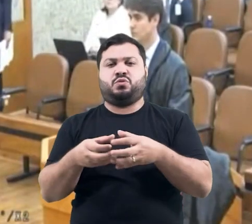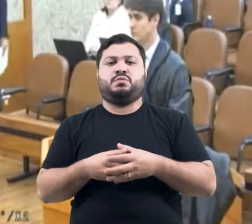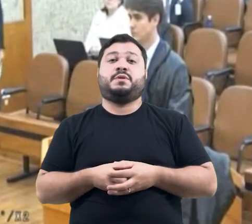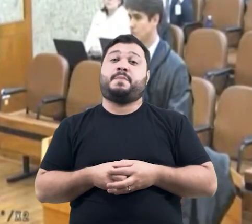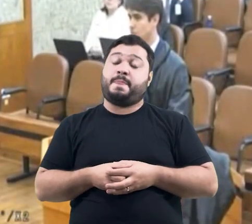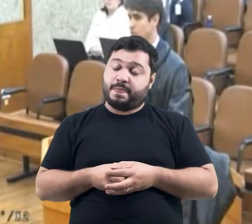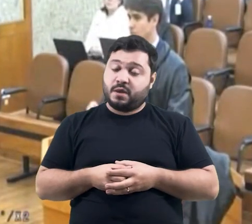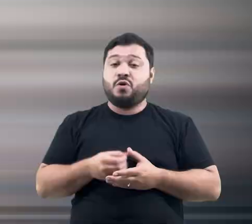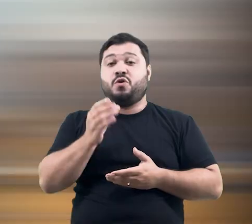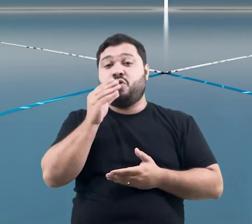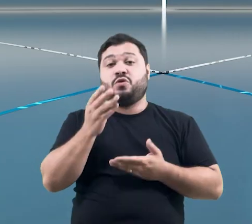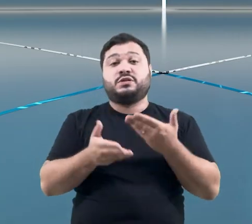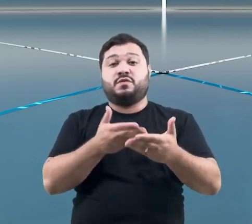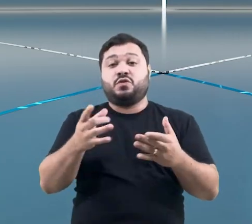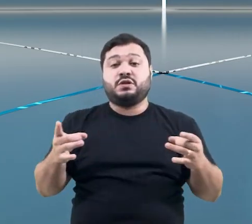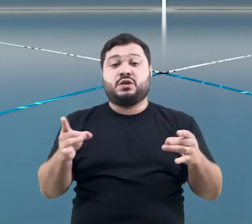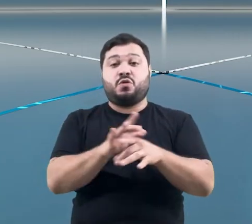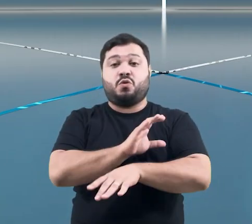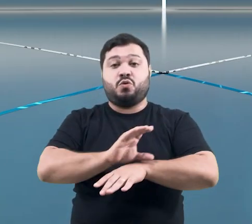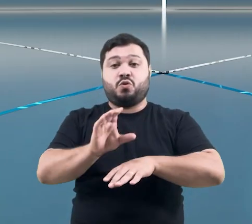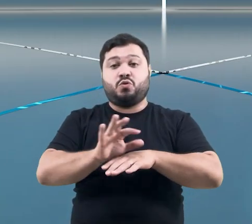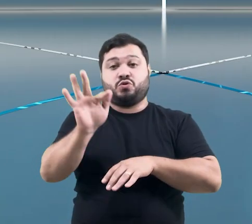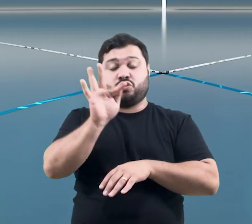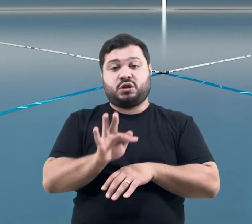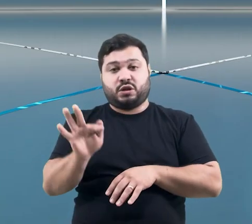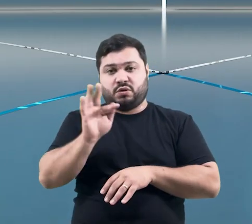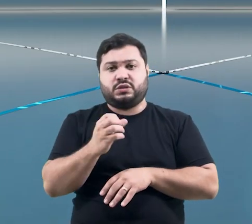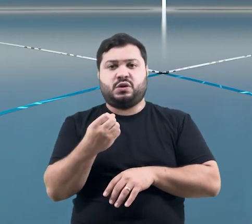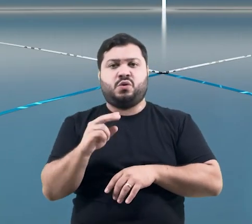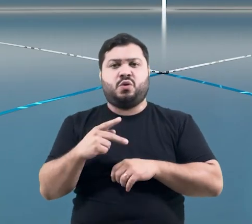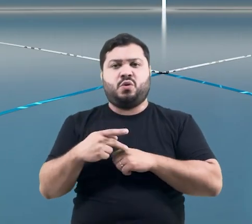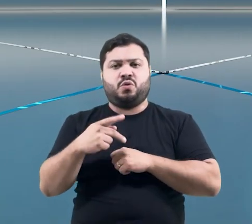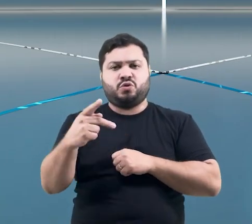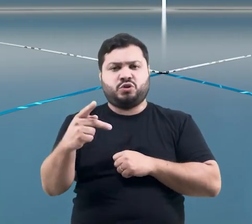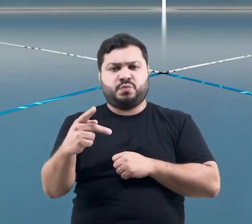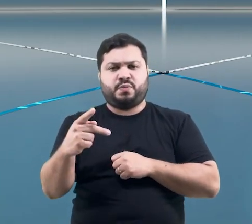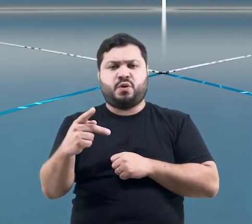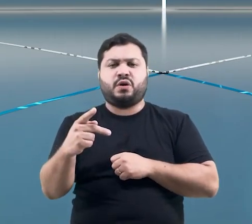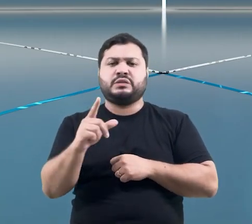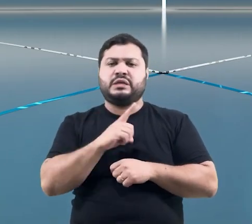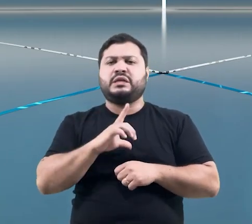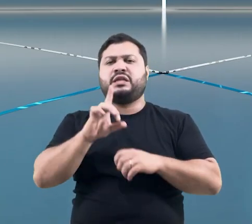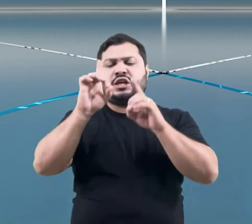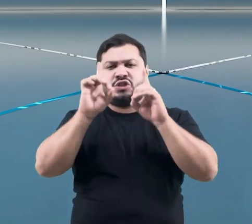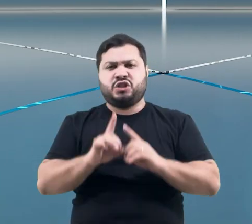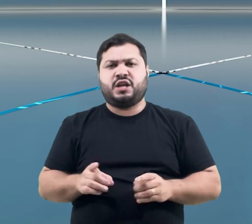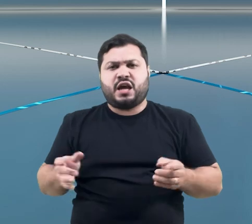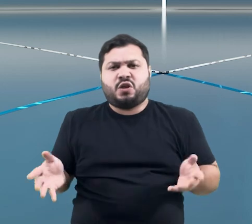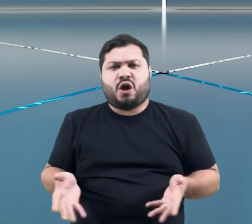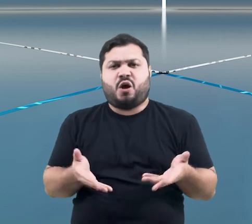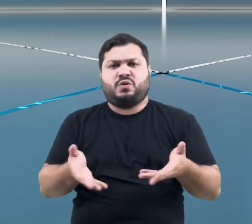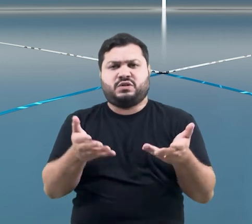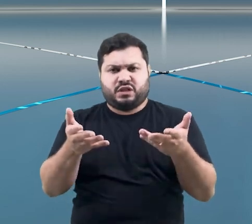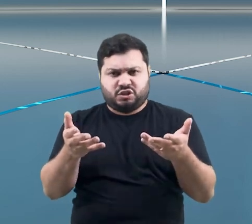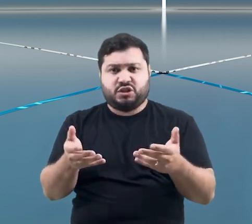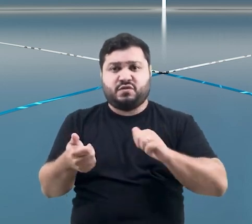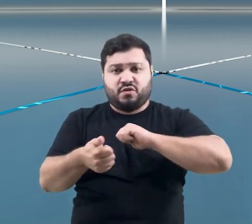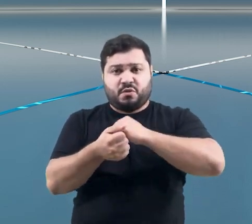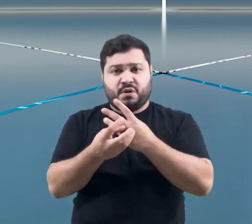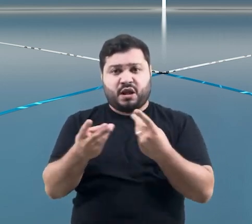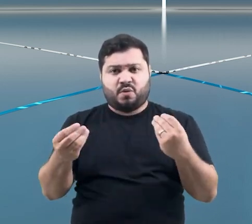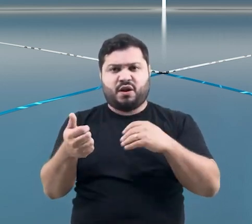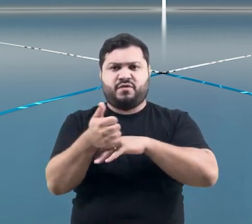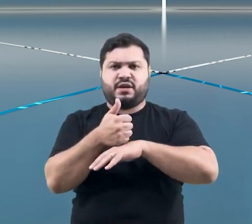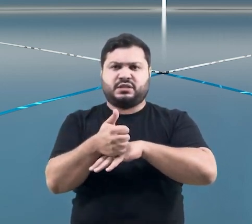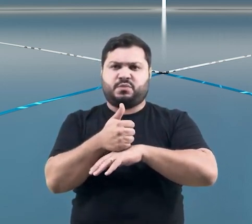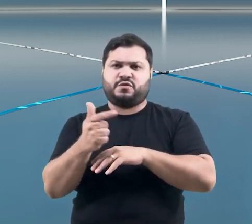pela primeira turma. Os servidores que concluem cursos de graduação ou de pós-graduação têm direito a um